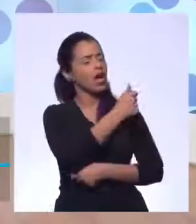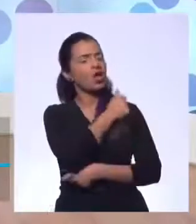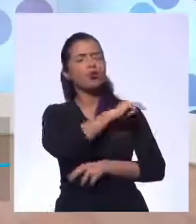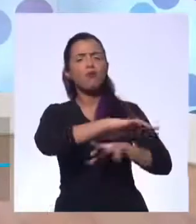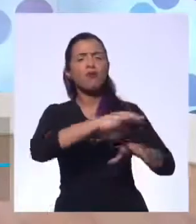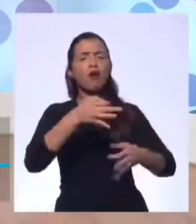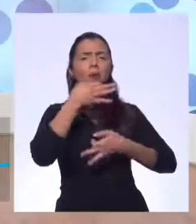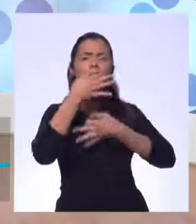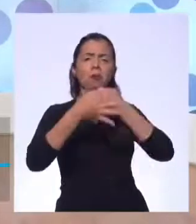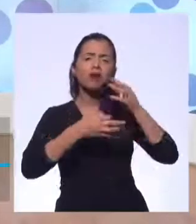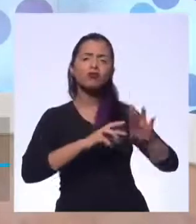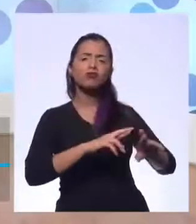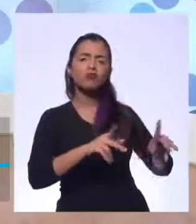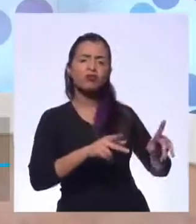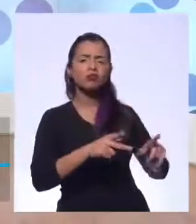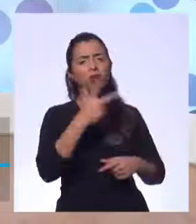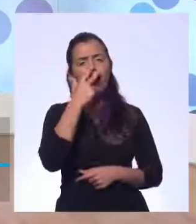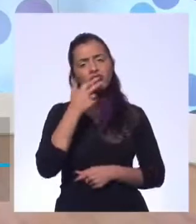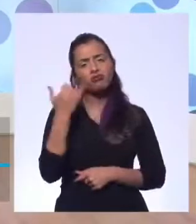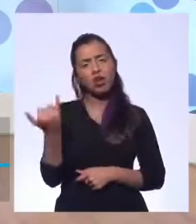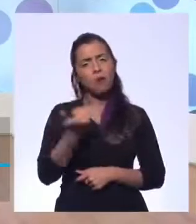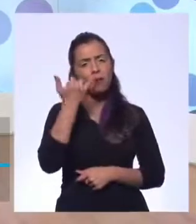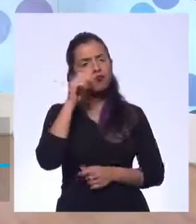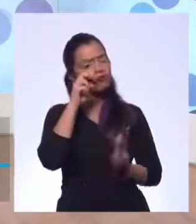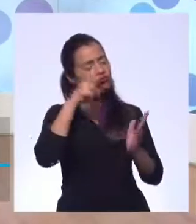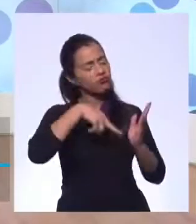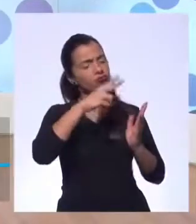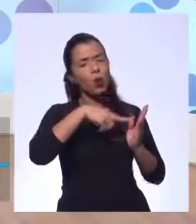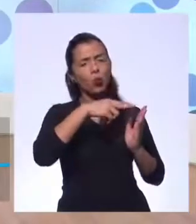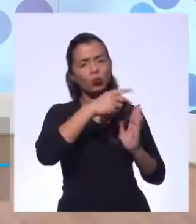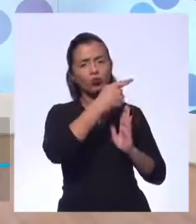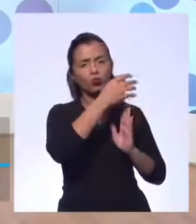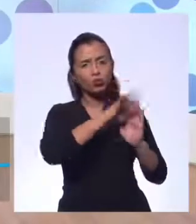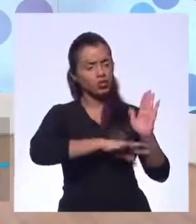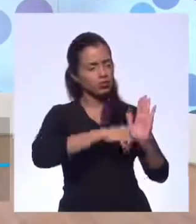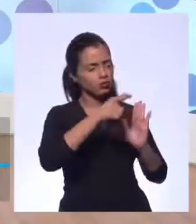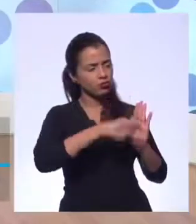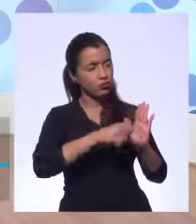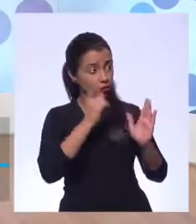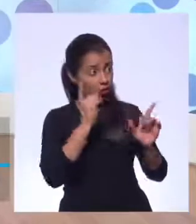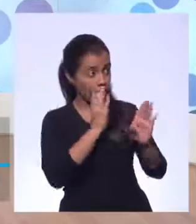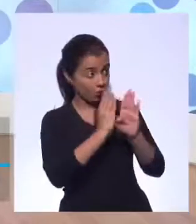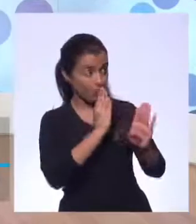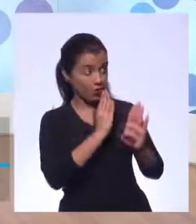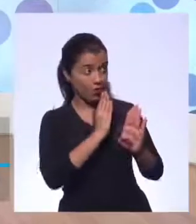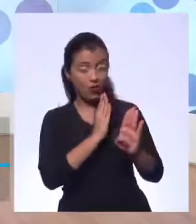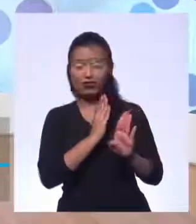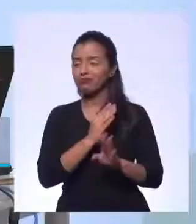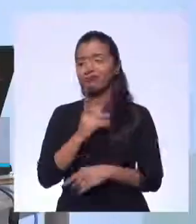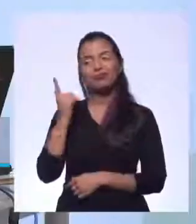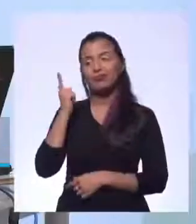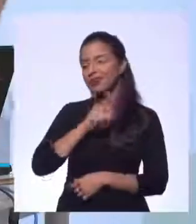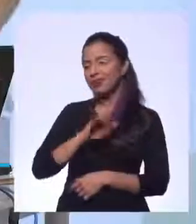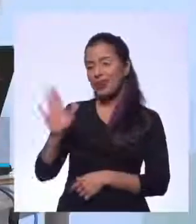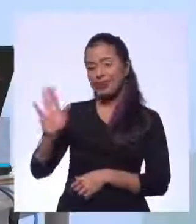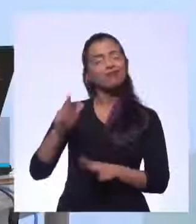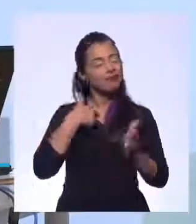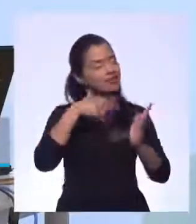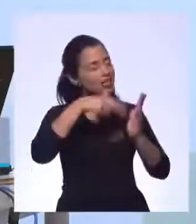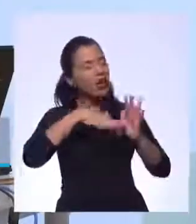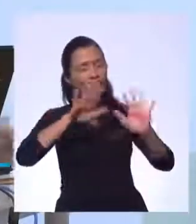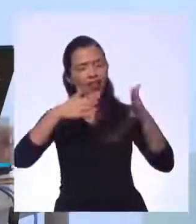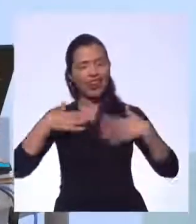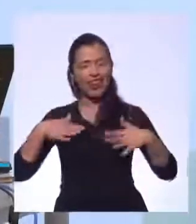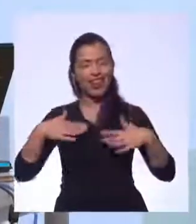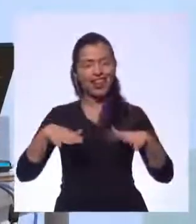que é importante a gente retomar o texto, sim. Podemos? Podemos. Achou aí? Não tô achando, não. Eu leio aqui, Mônica. Tá Fica bom, aí. então eu só não